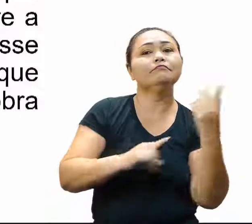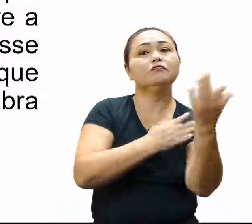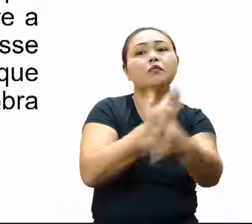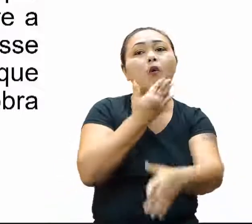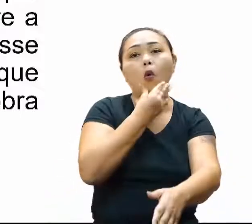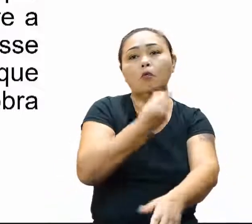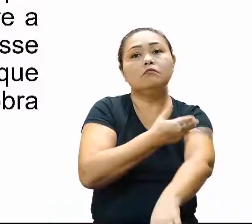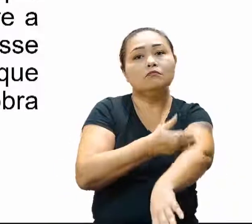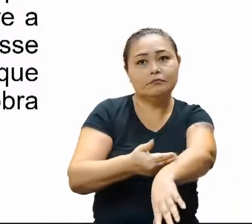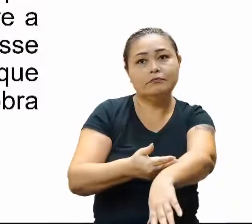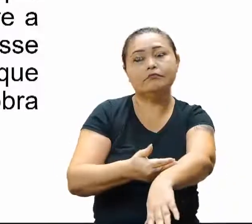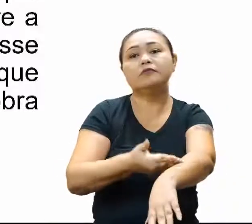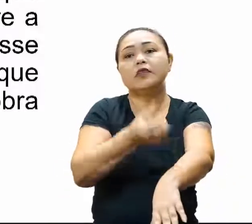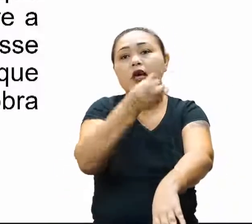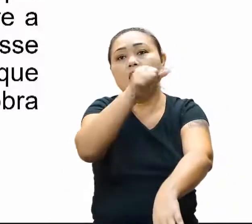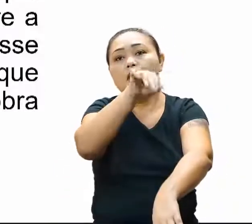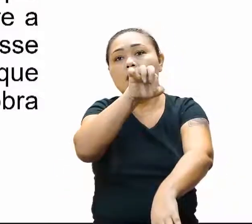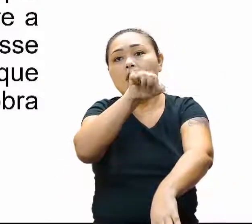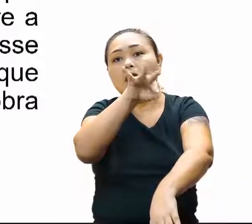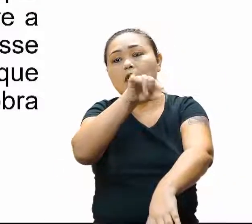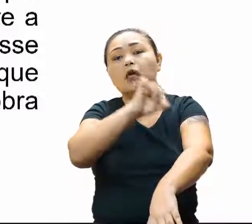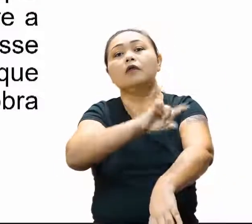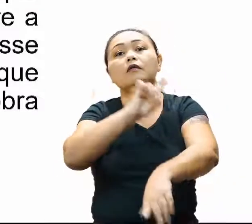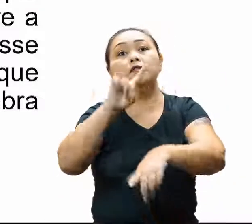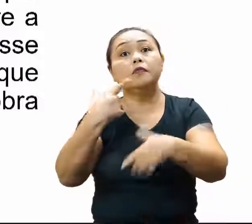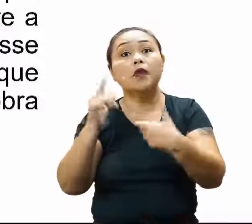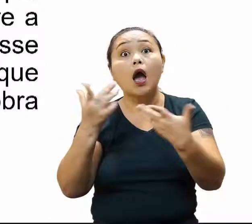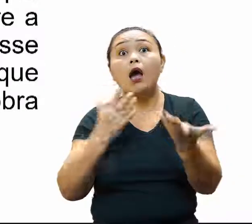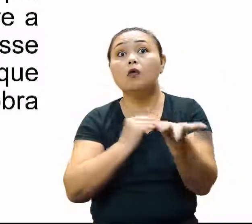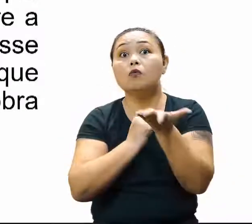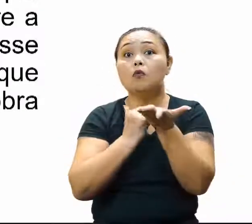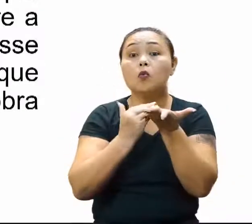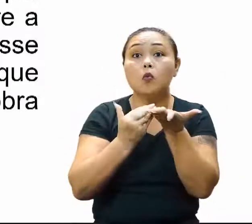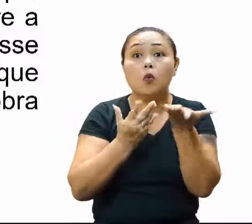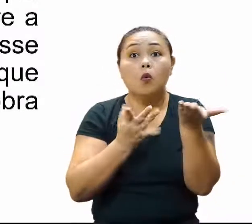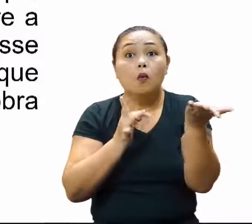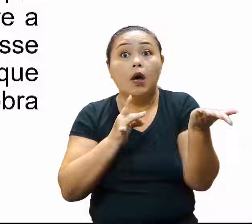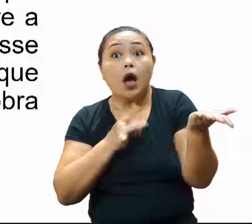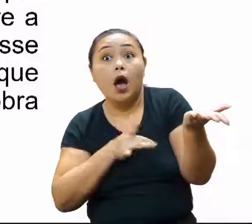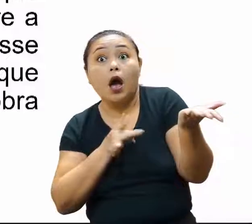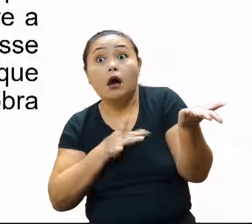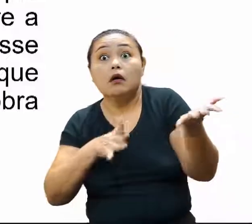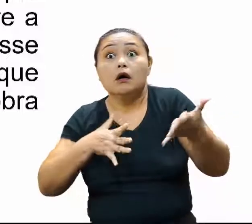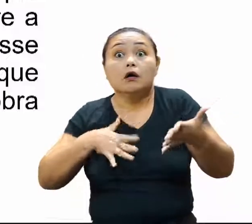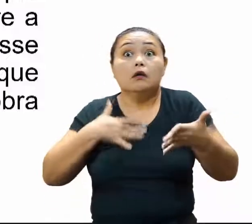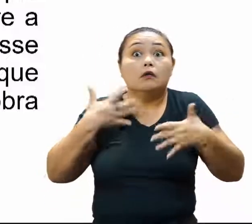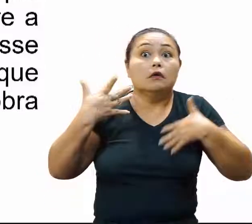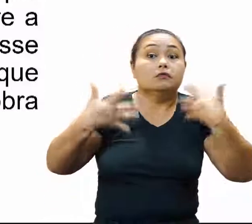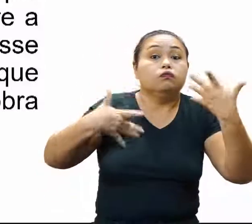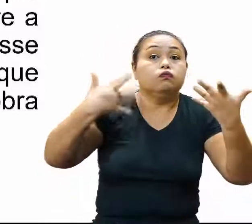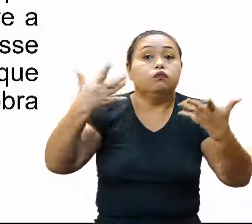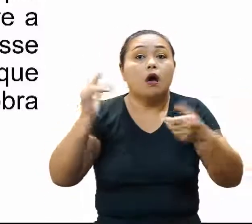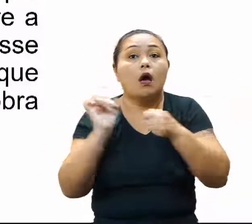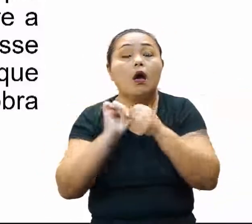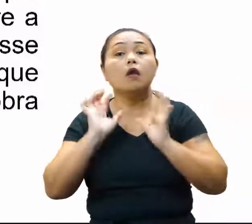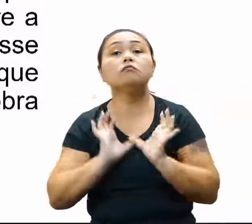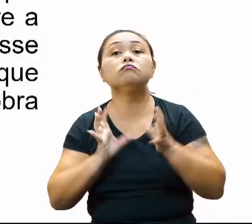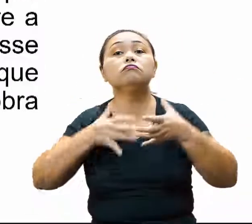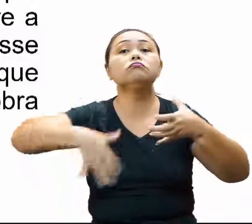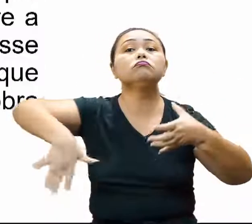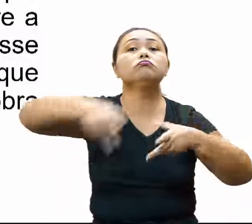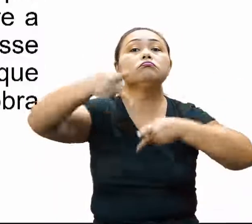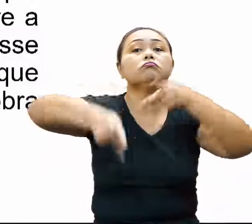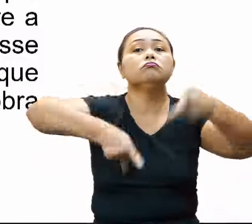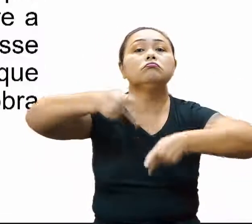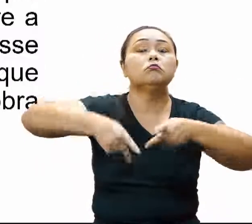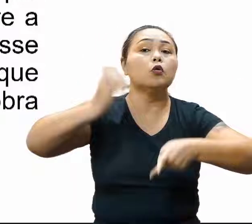bom? Causando terror e pânico, inclusive na população de Cuiabá e na região de